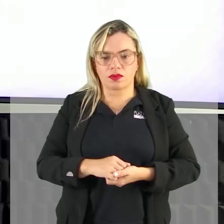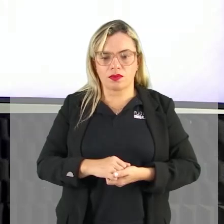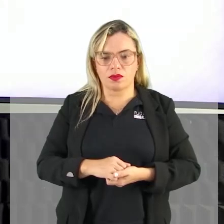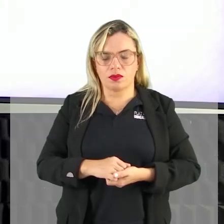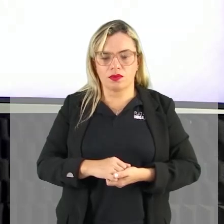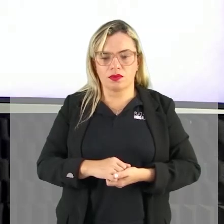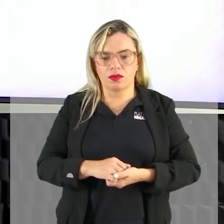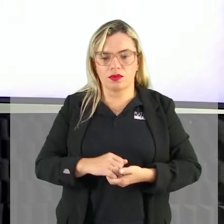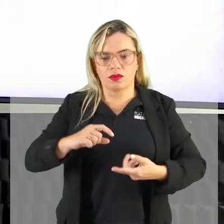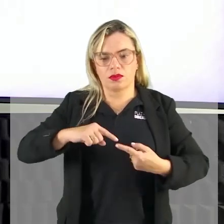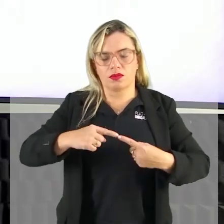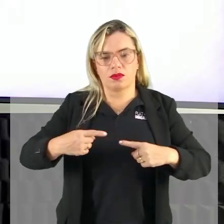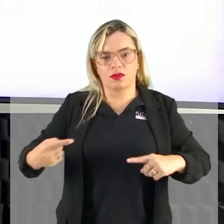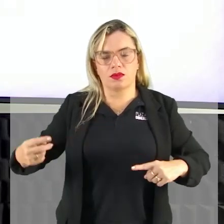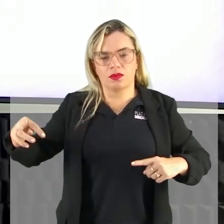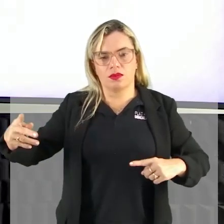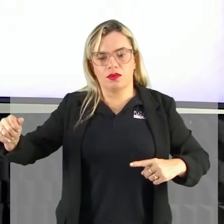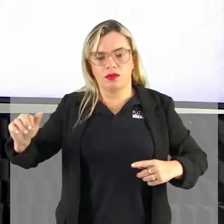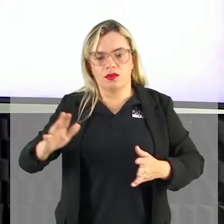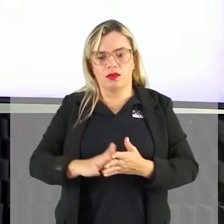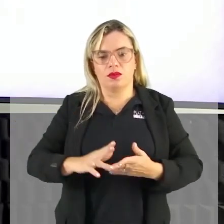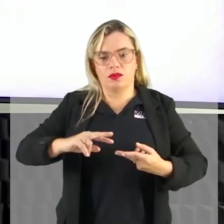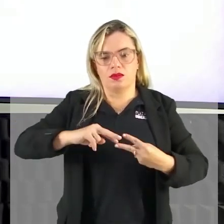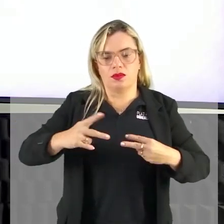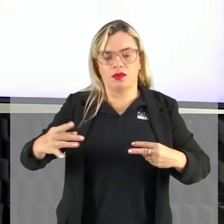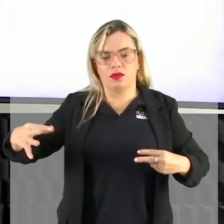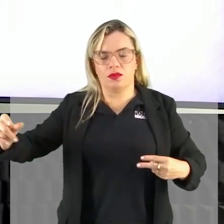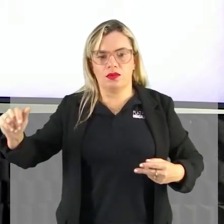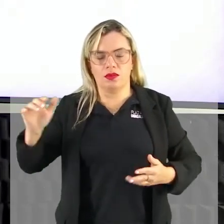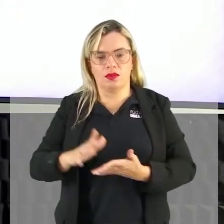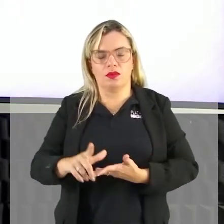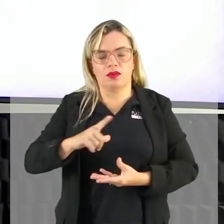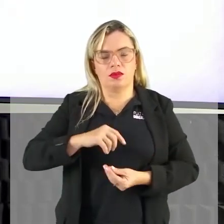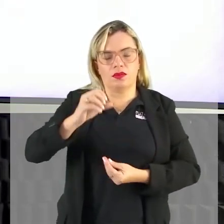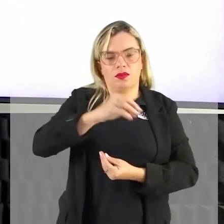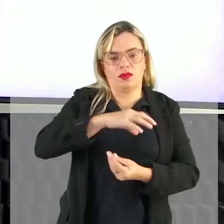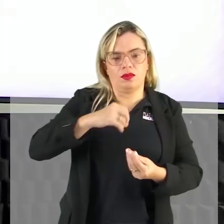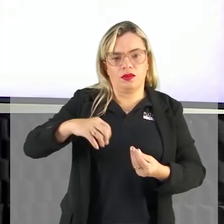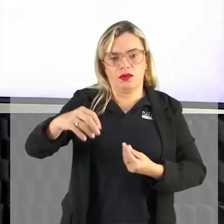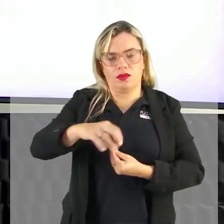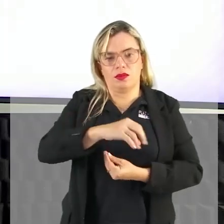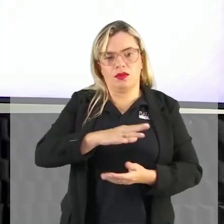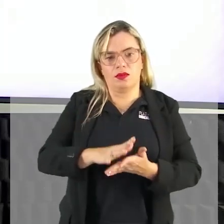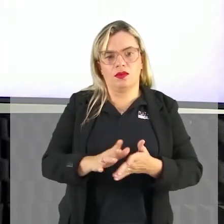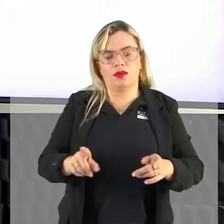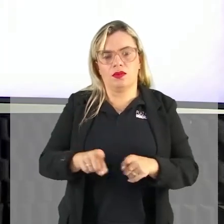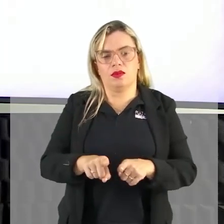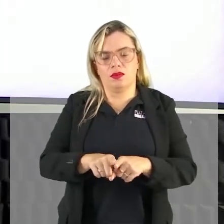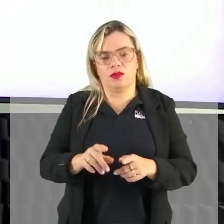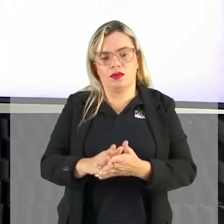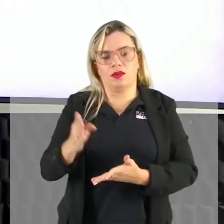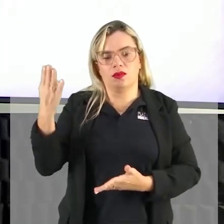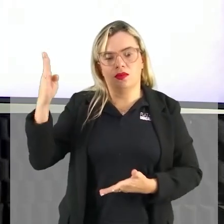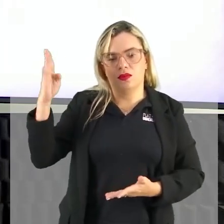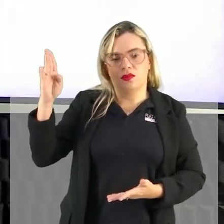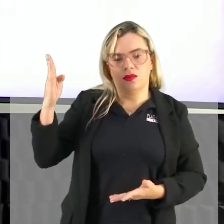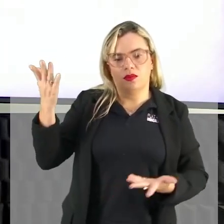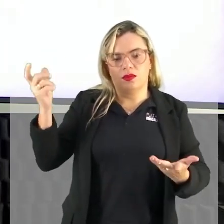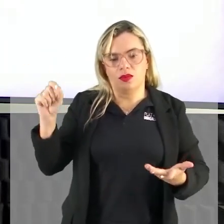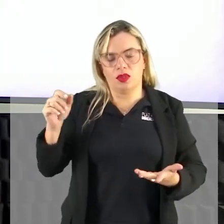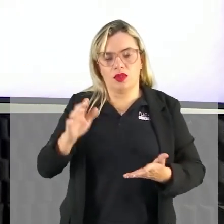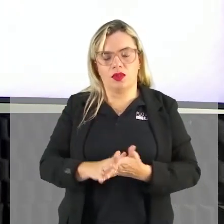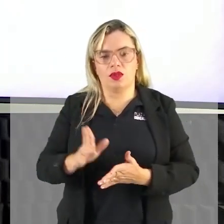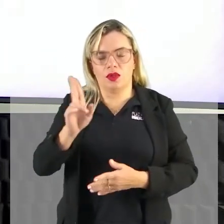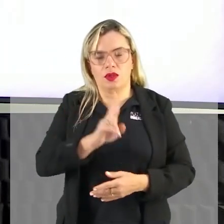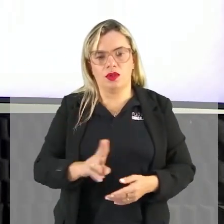RNA e DNA tem tanto em fungos quanto bactérias. Então, se eu coloco um antimicrobiano que